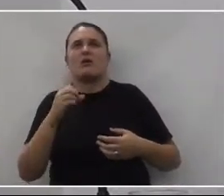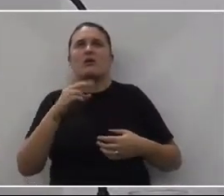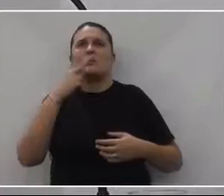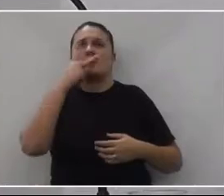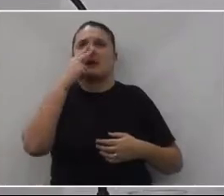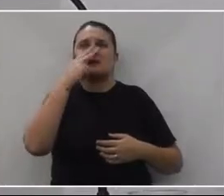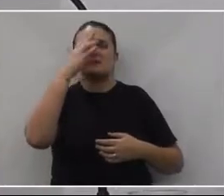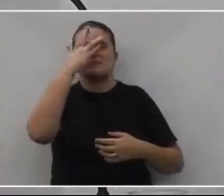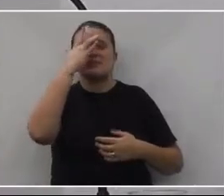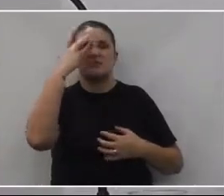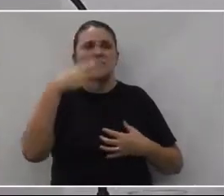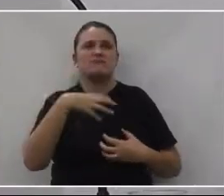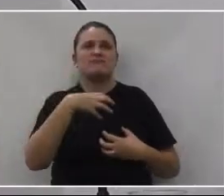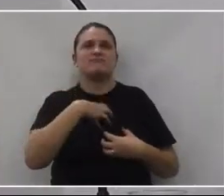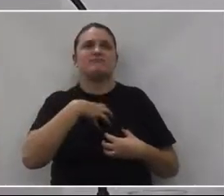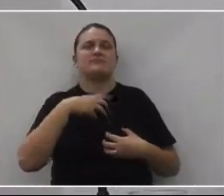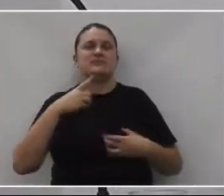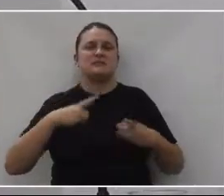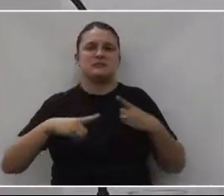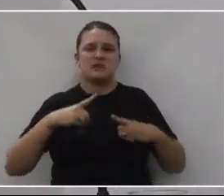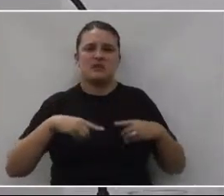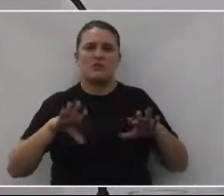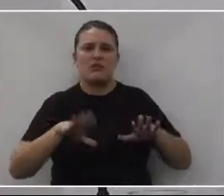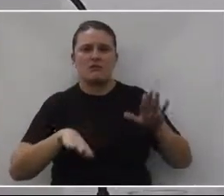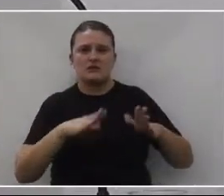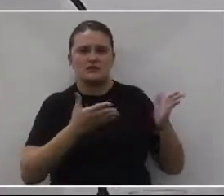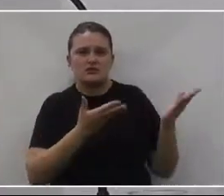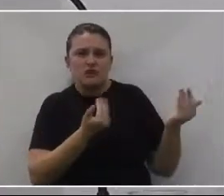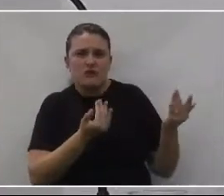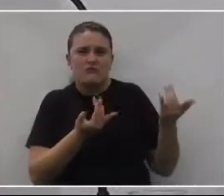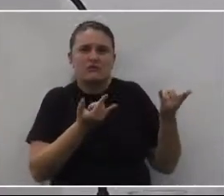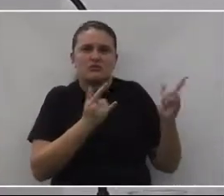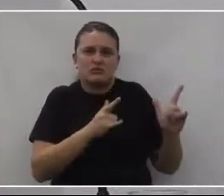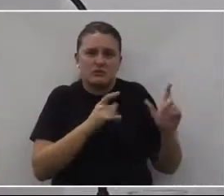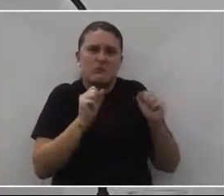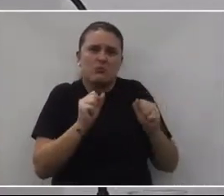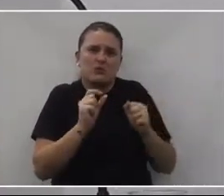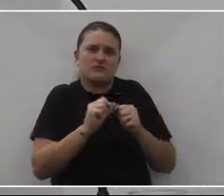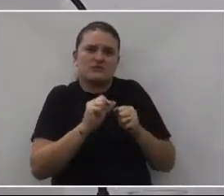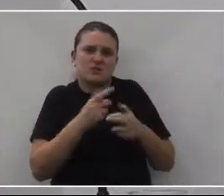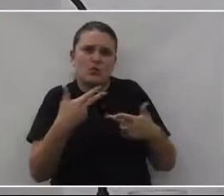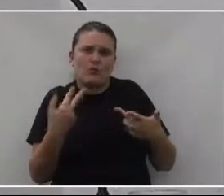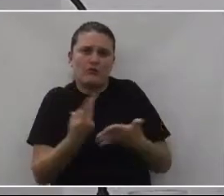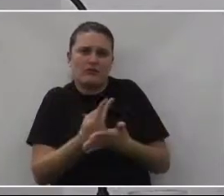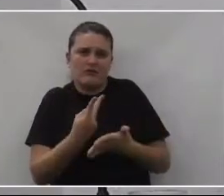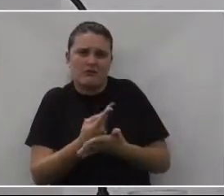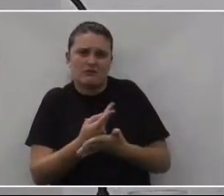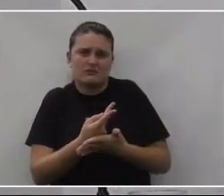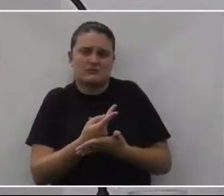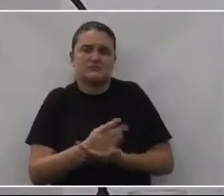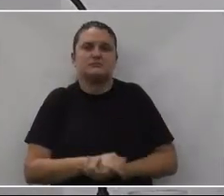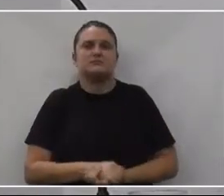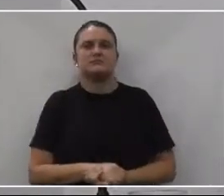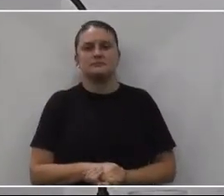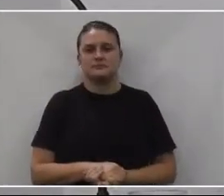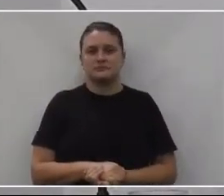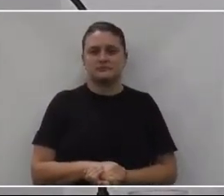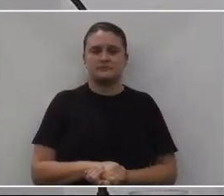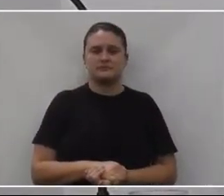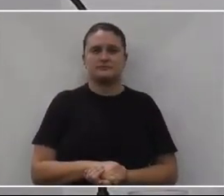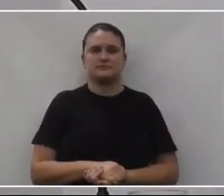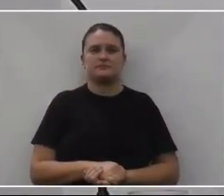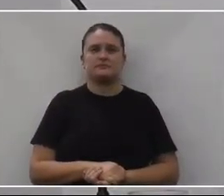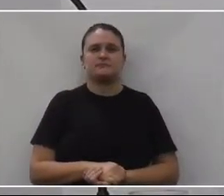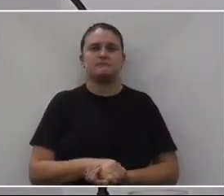levando esse cidadão, esse jovem, esse adolescente, a muitas vezes a cometer o suicídio.